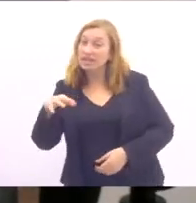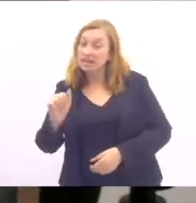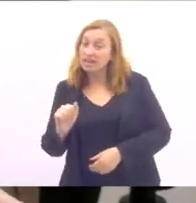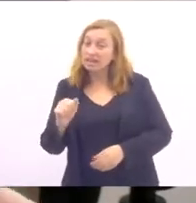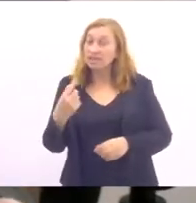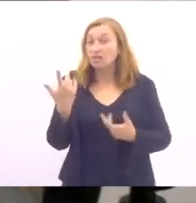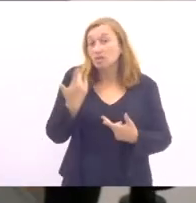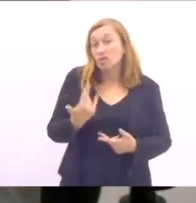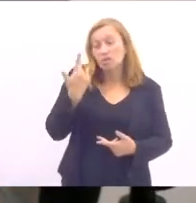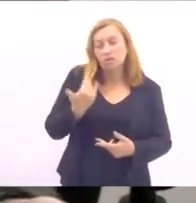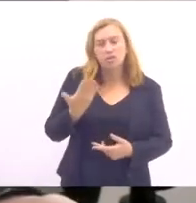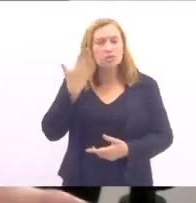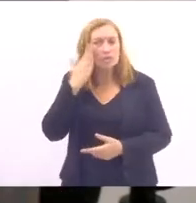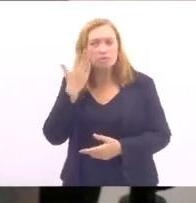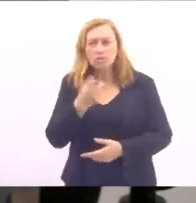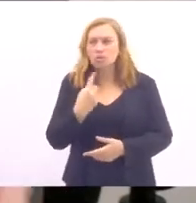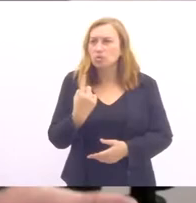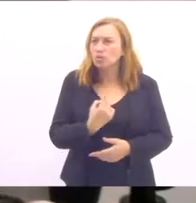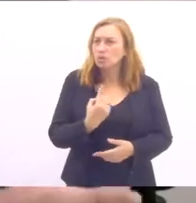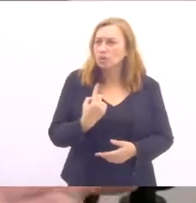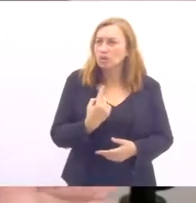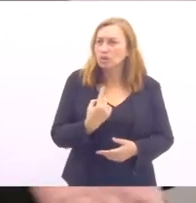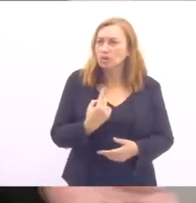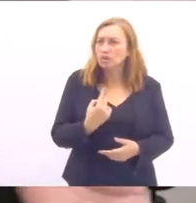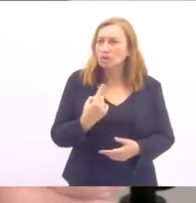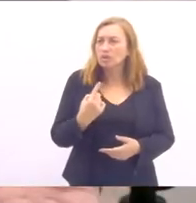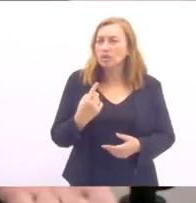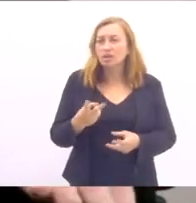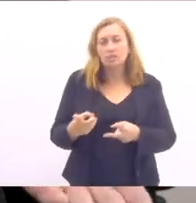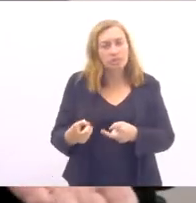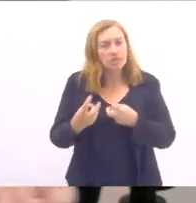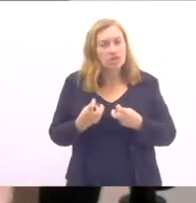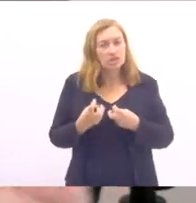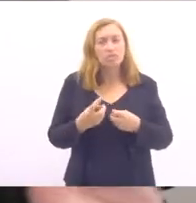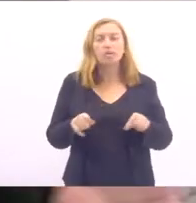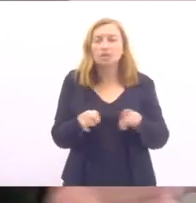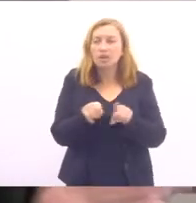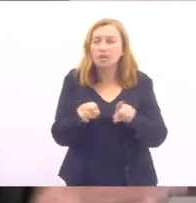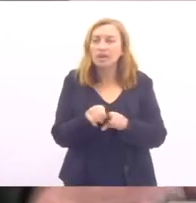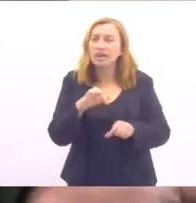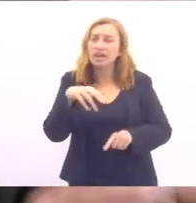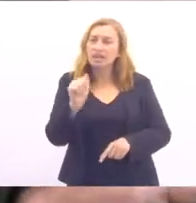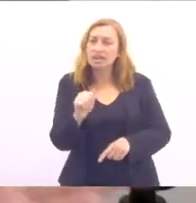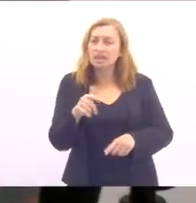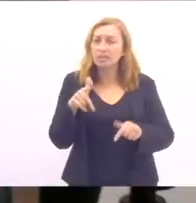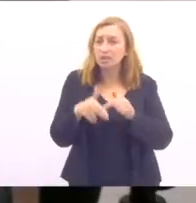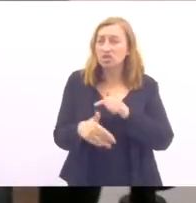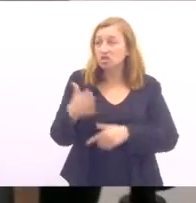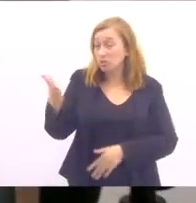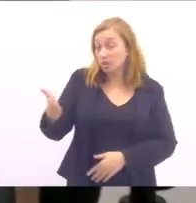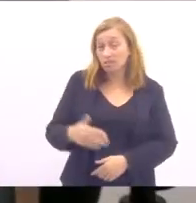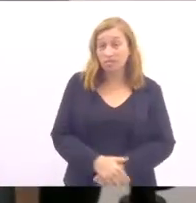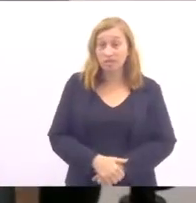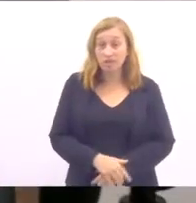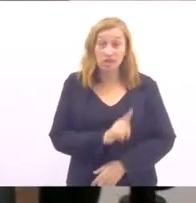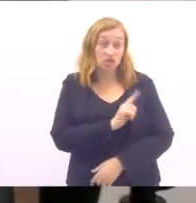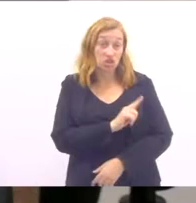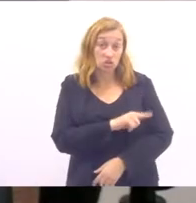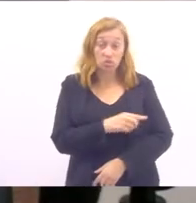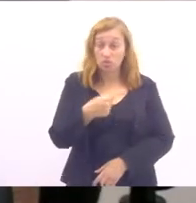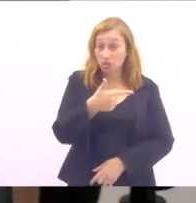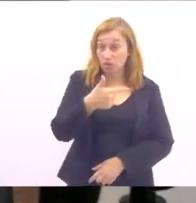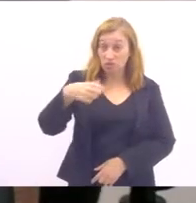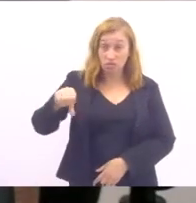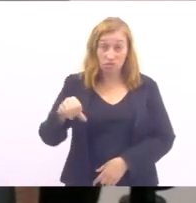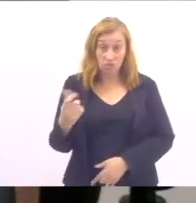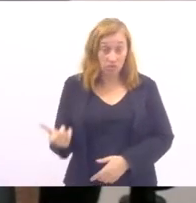porque no nosso entendimento, o Ana Cristina percebeu também que ele estaria impedido. Se ele gestou a 29 e a